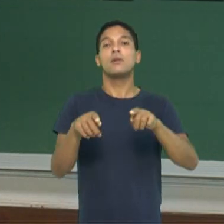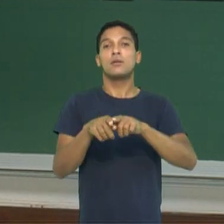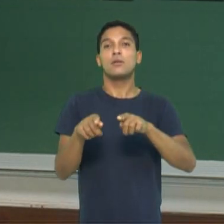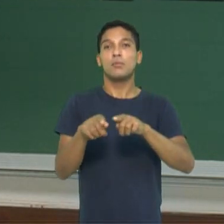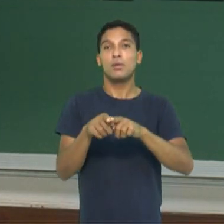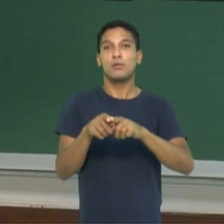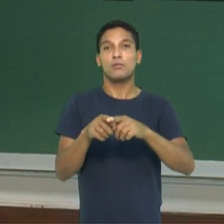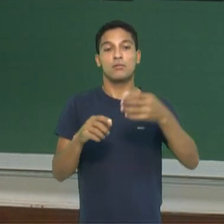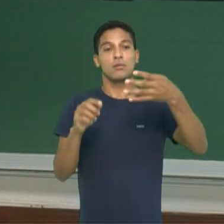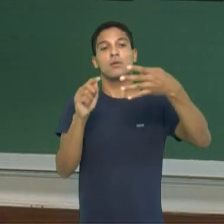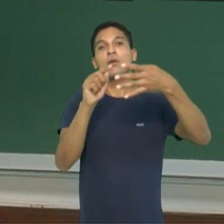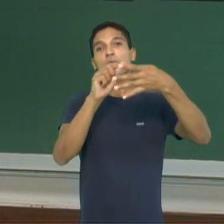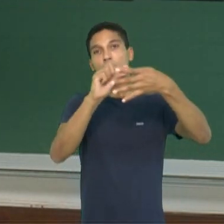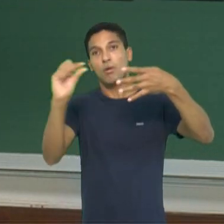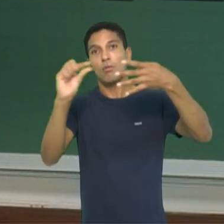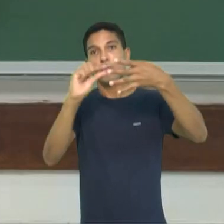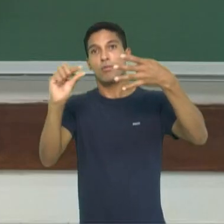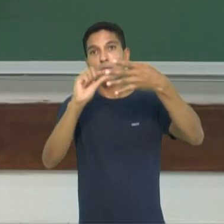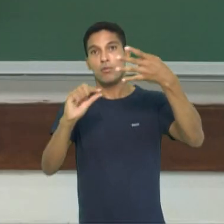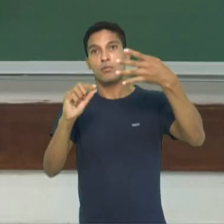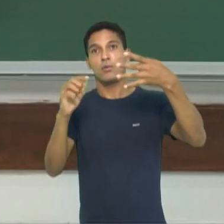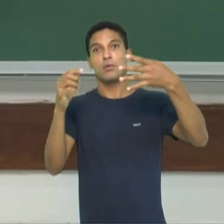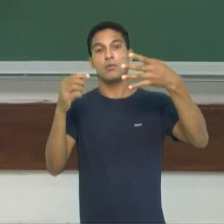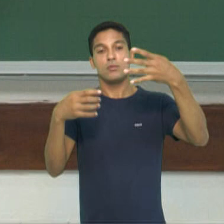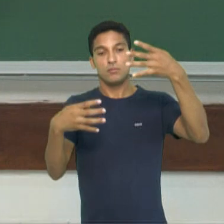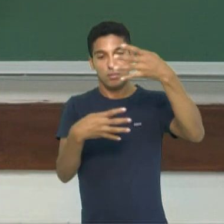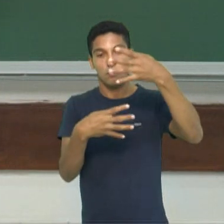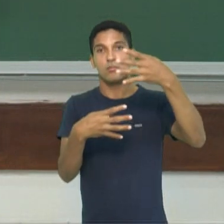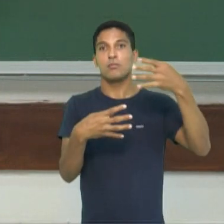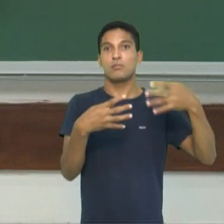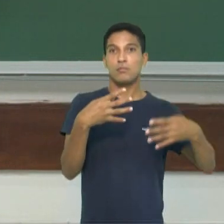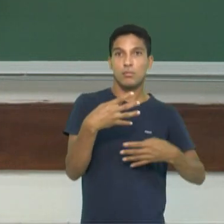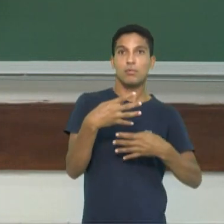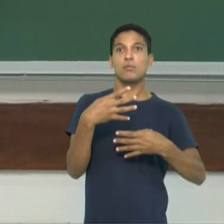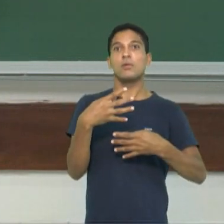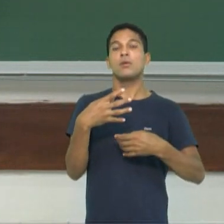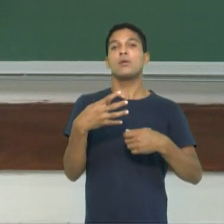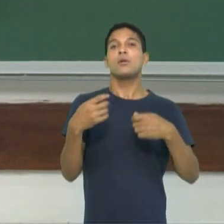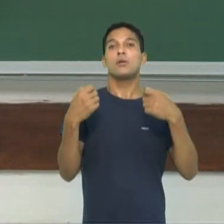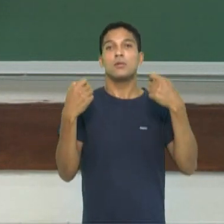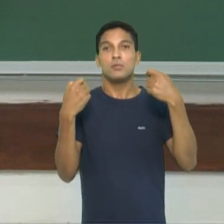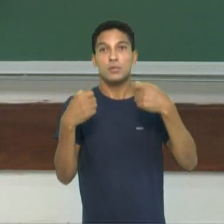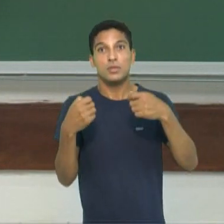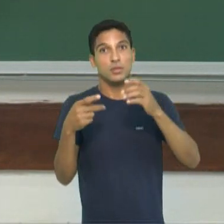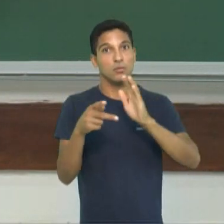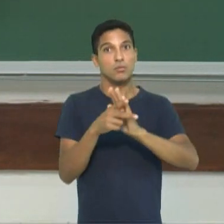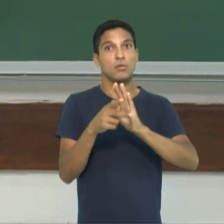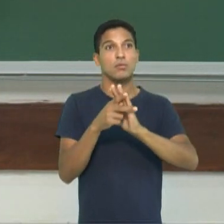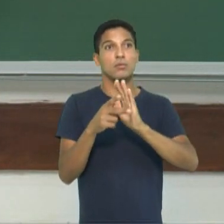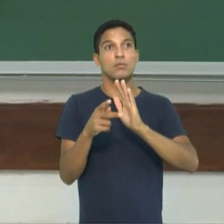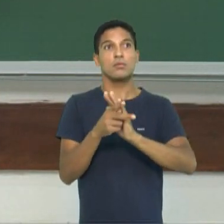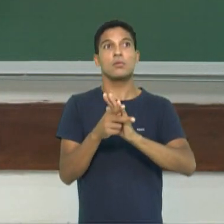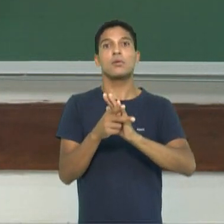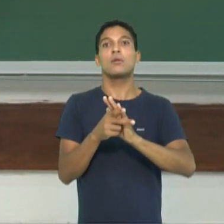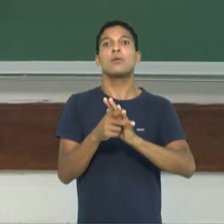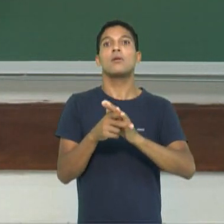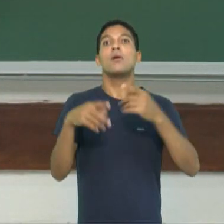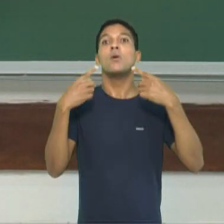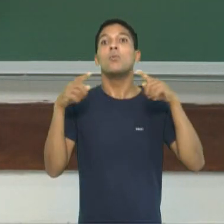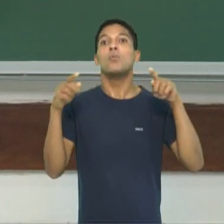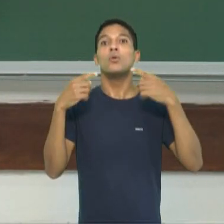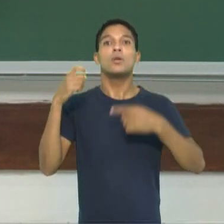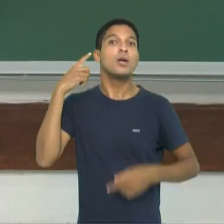melodia comercial. Tem que ser uma melodia que atinja o maior número de pessoas possível, para atingir, né, esses parâmetros da